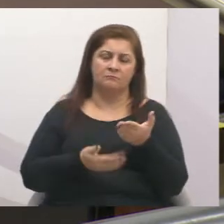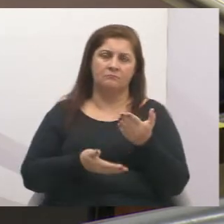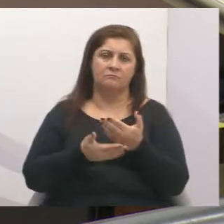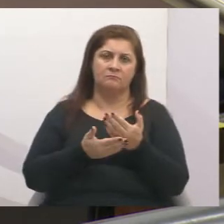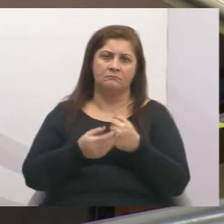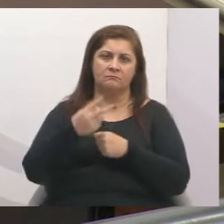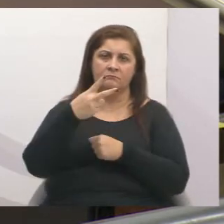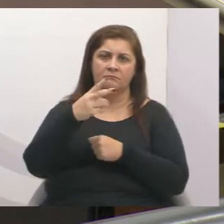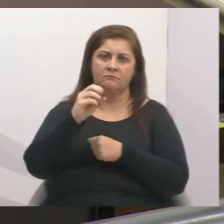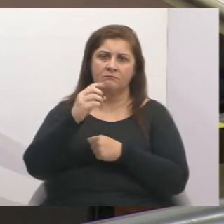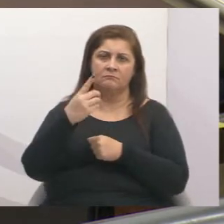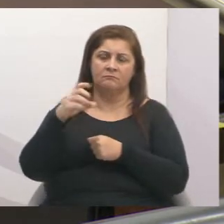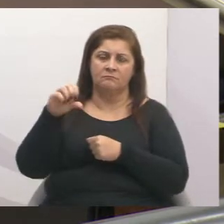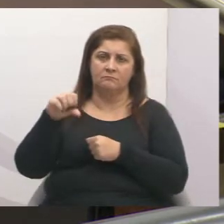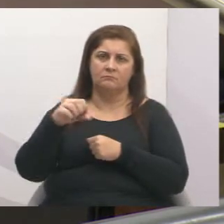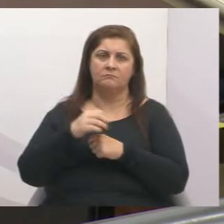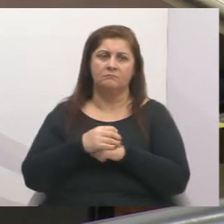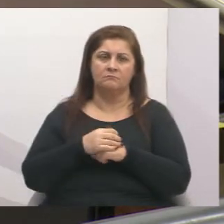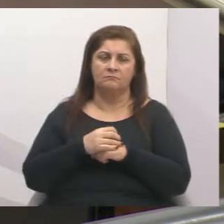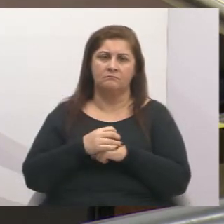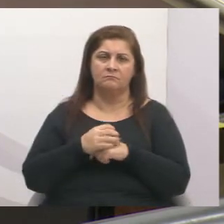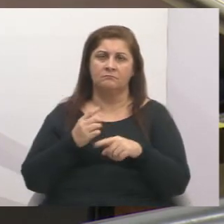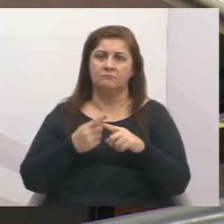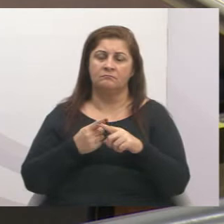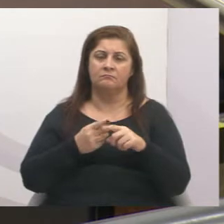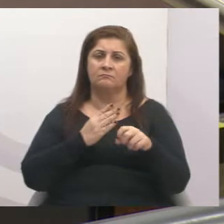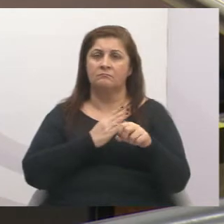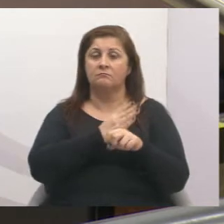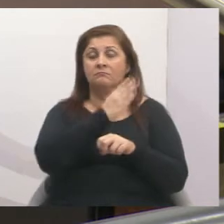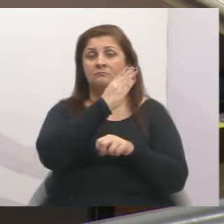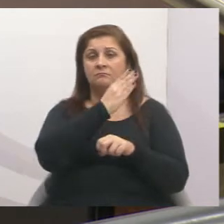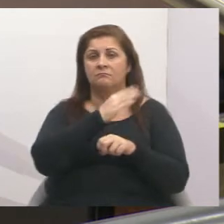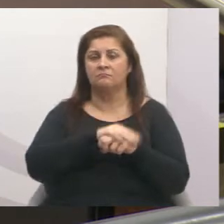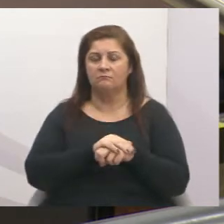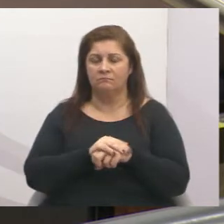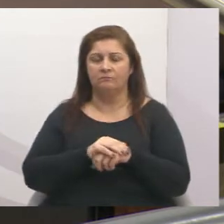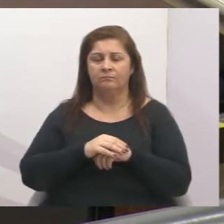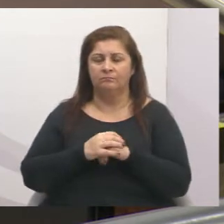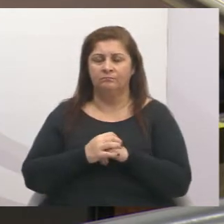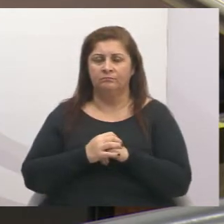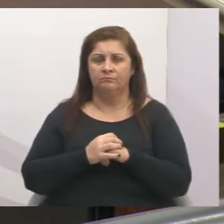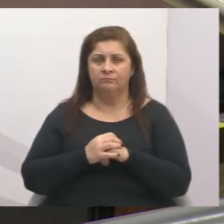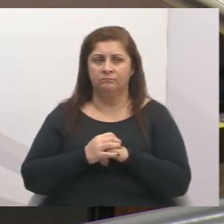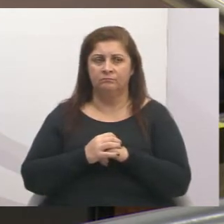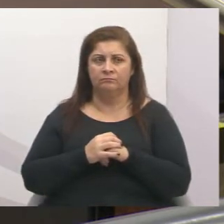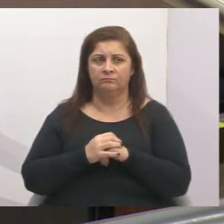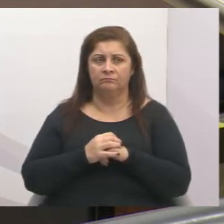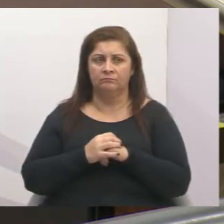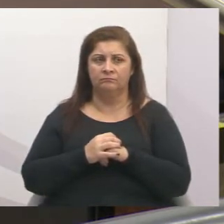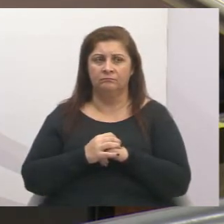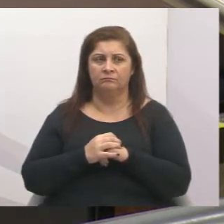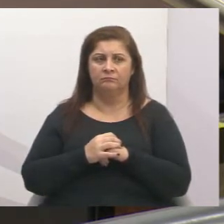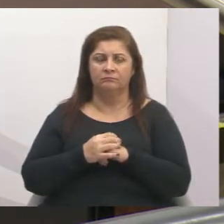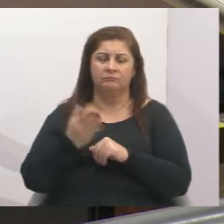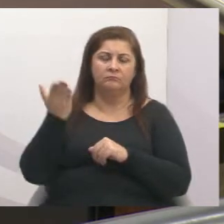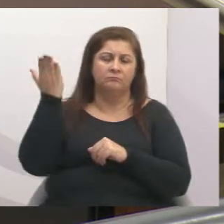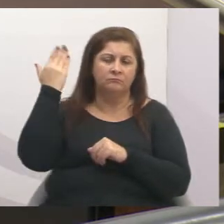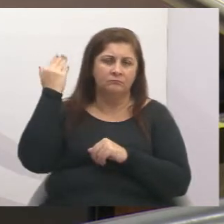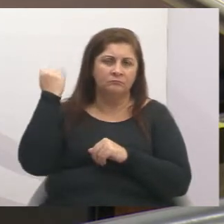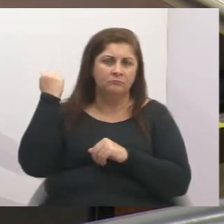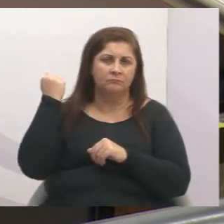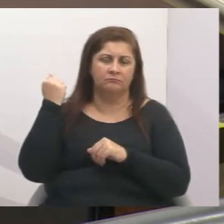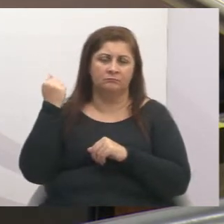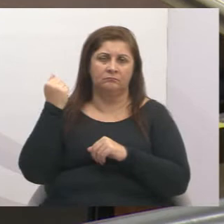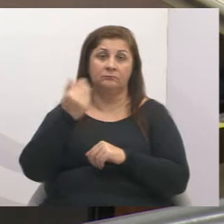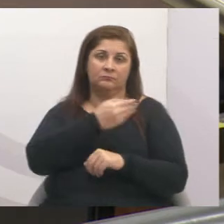2019, no dia 27 de novembro, quando foi aprovada a emenda 103. Então, infelizmente, lá atrás a gente deveria